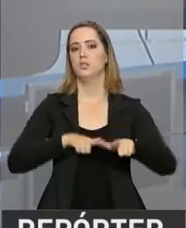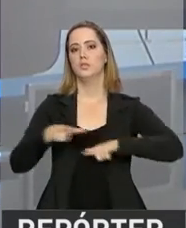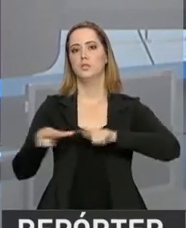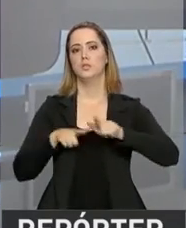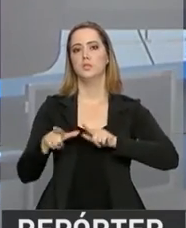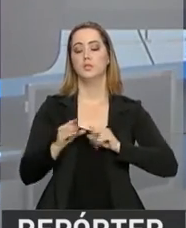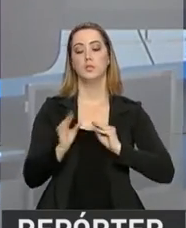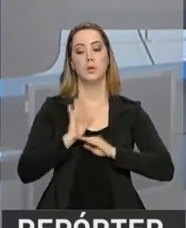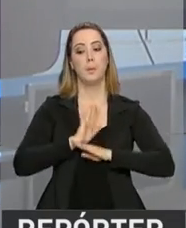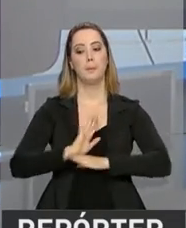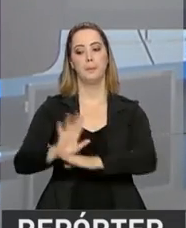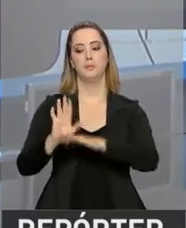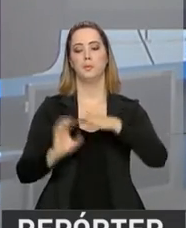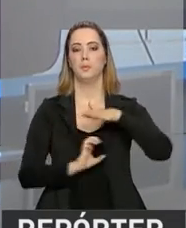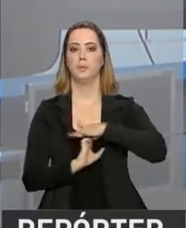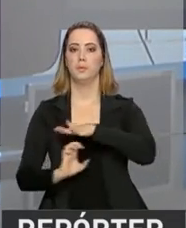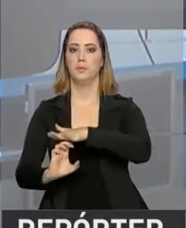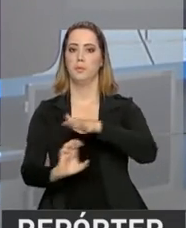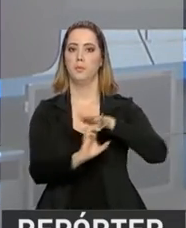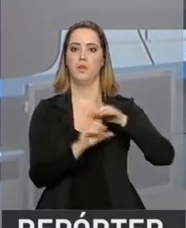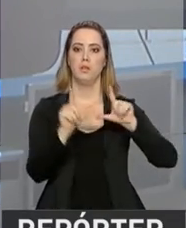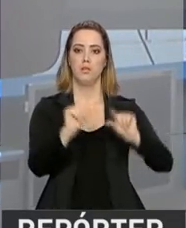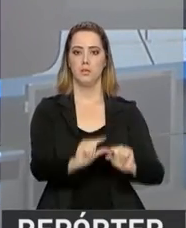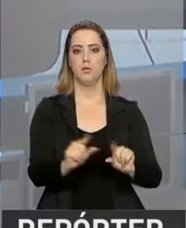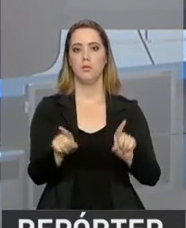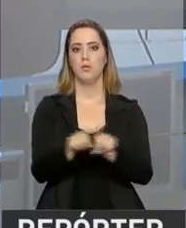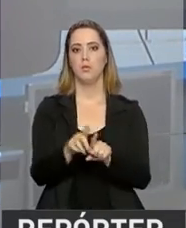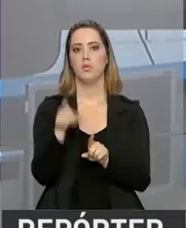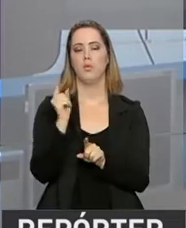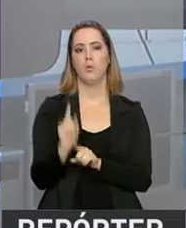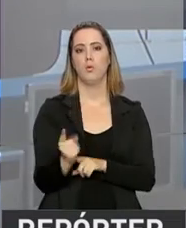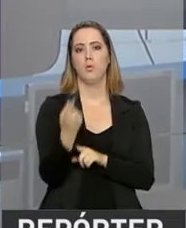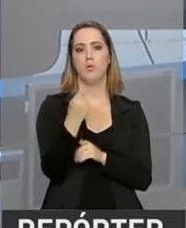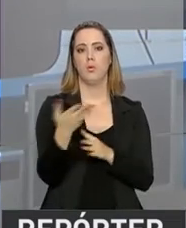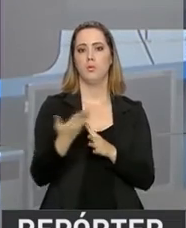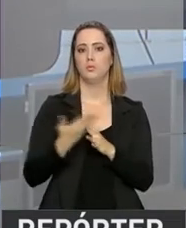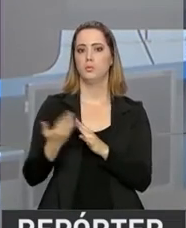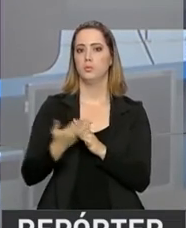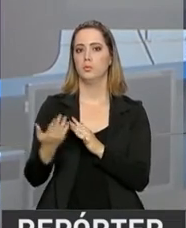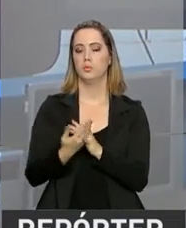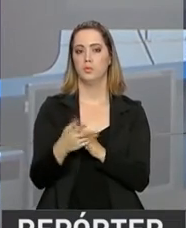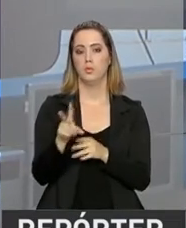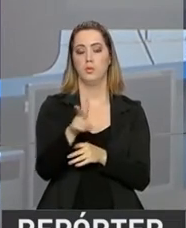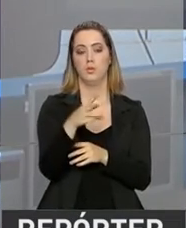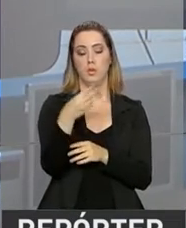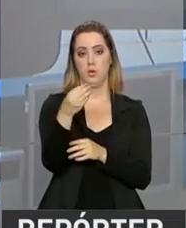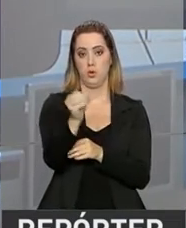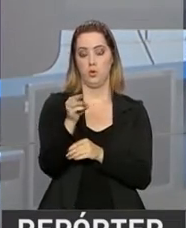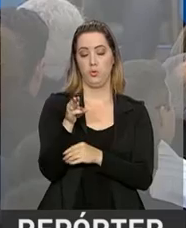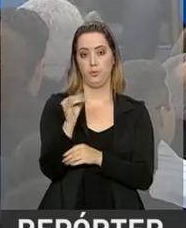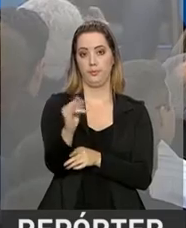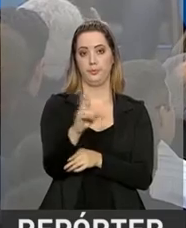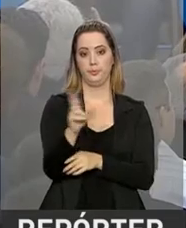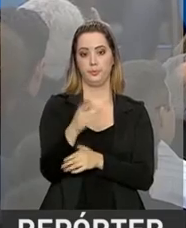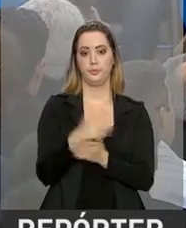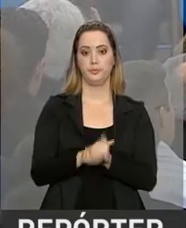foi lançada pelo governo entre elas está uma linha de financiamento de 30 bilhões de reais